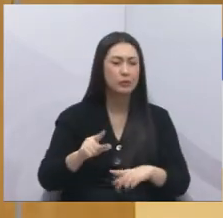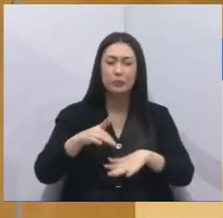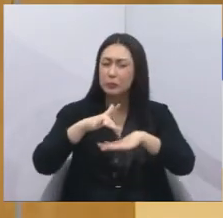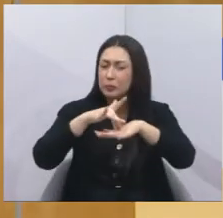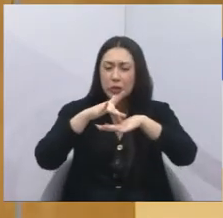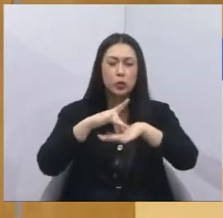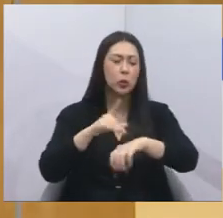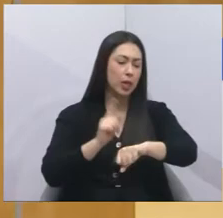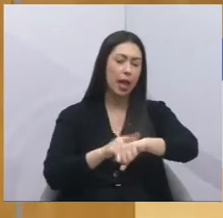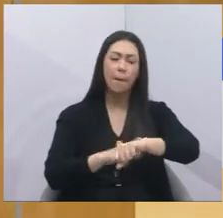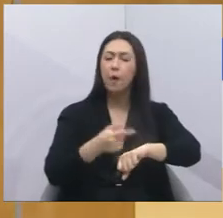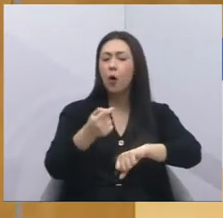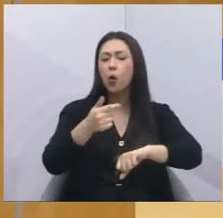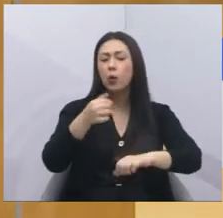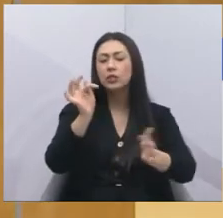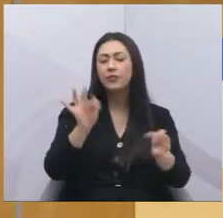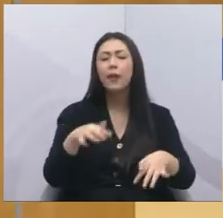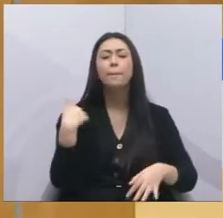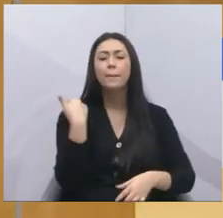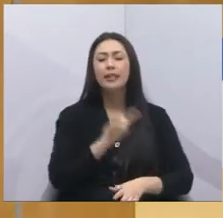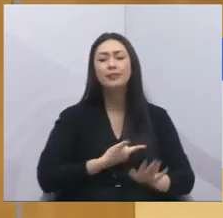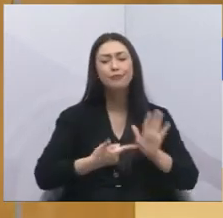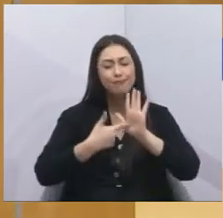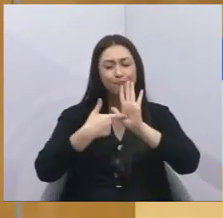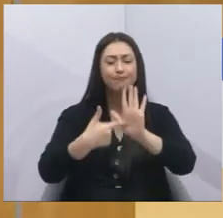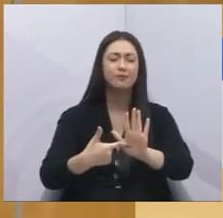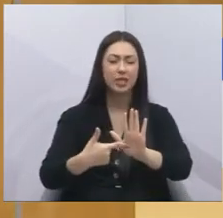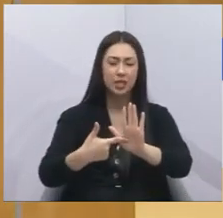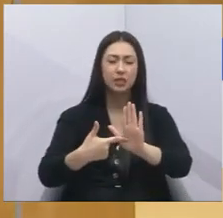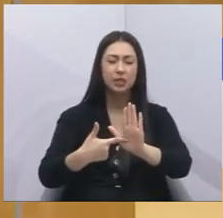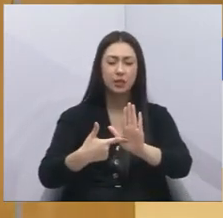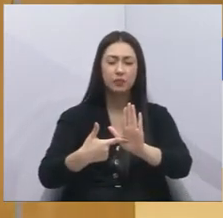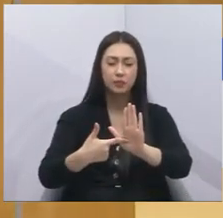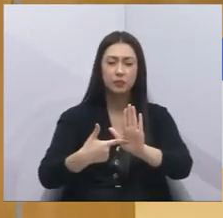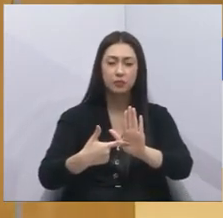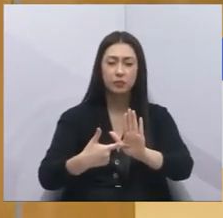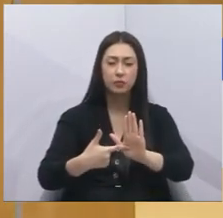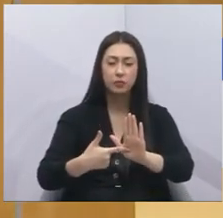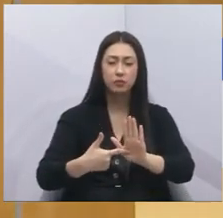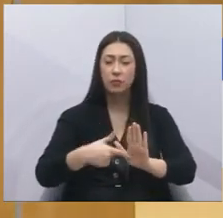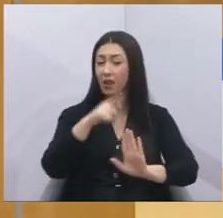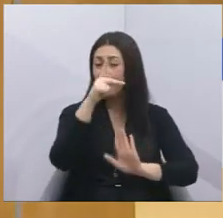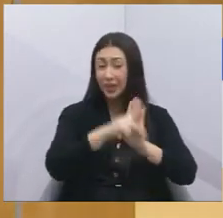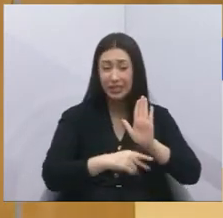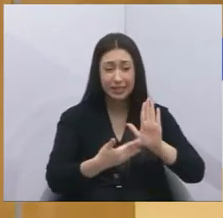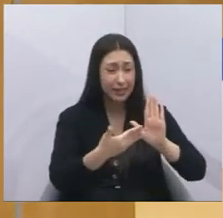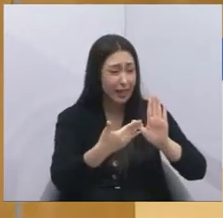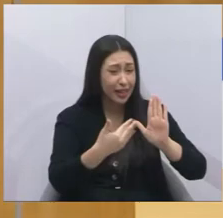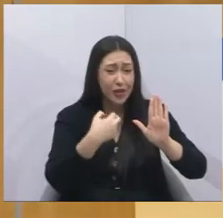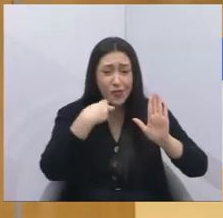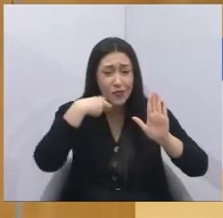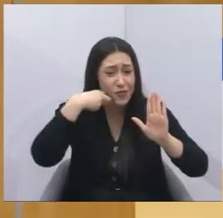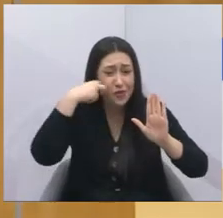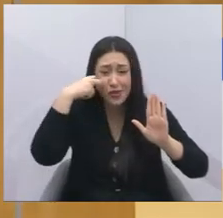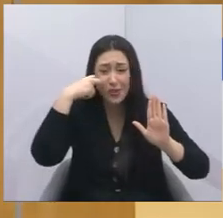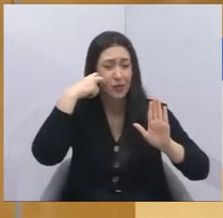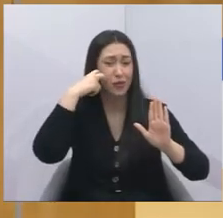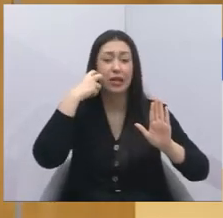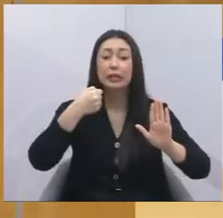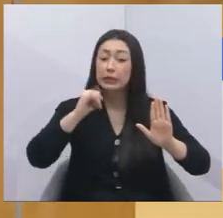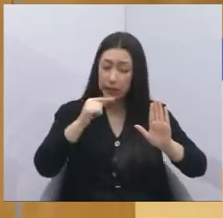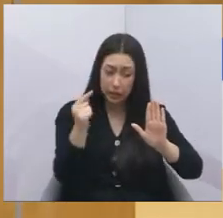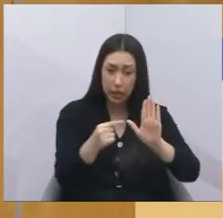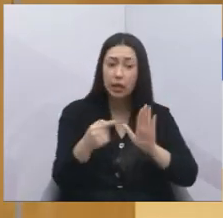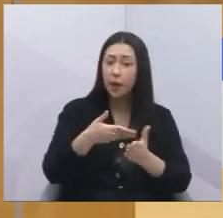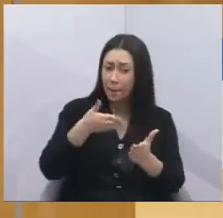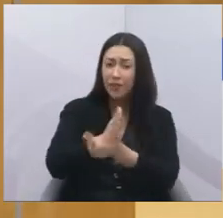já está acabando, mas fica aí a minha indignação a respeito desse projeto. É uma vergonha se esse projeto for aprovado aqui nessa